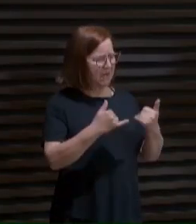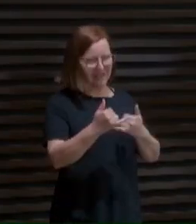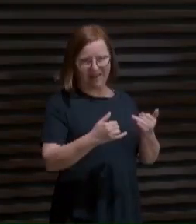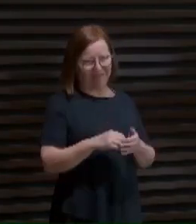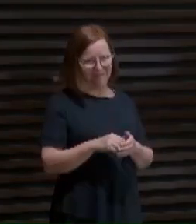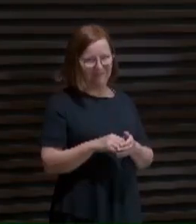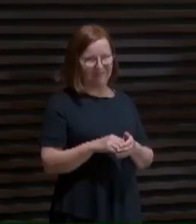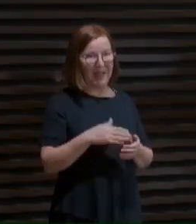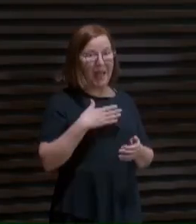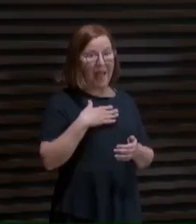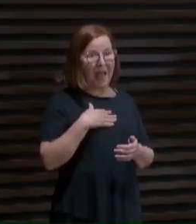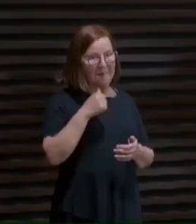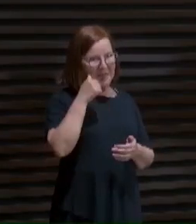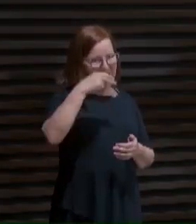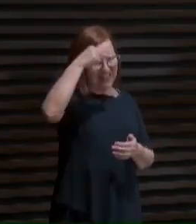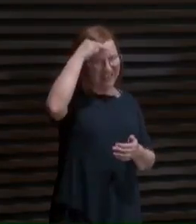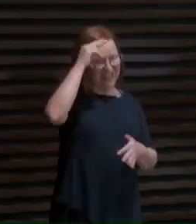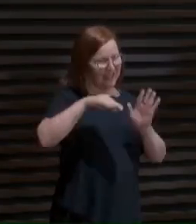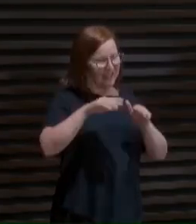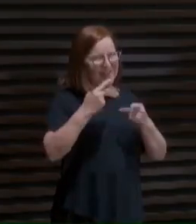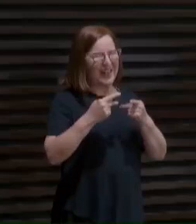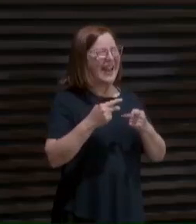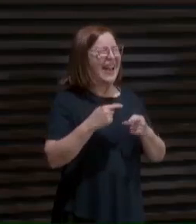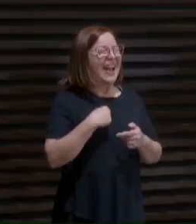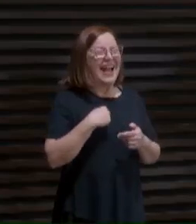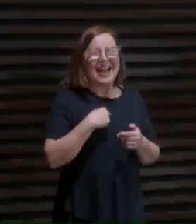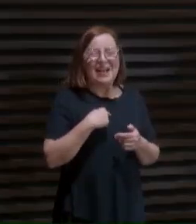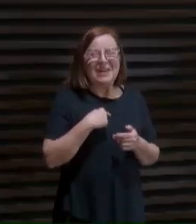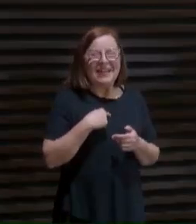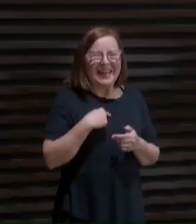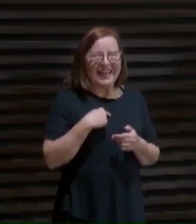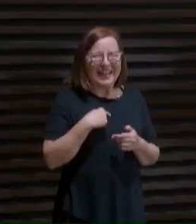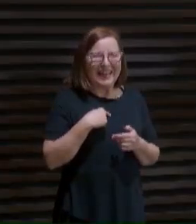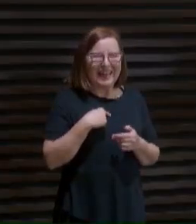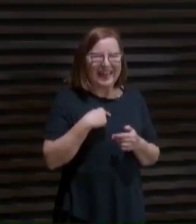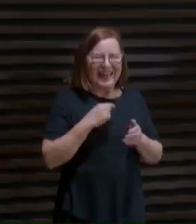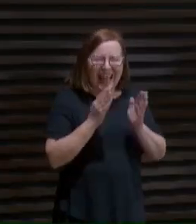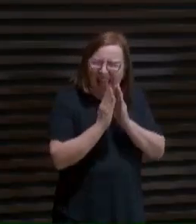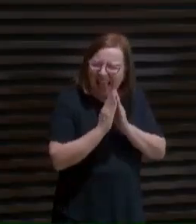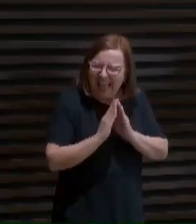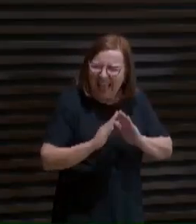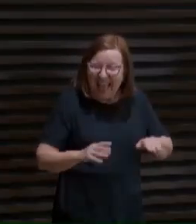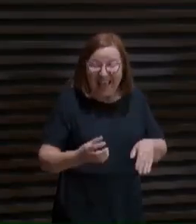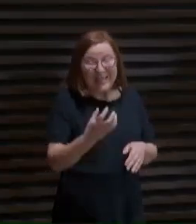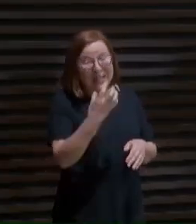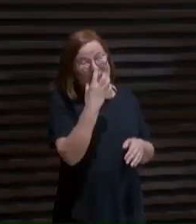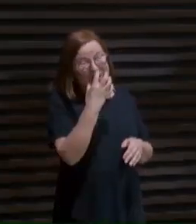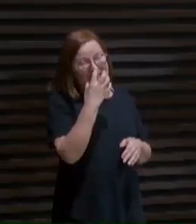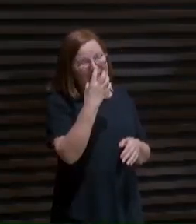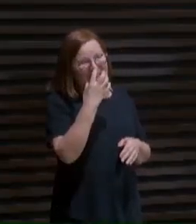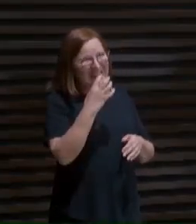A minha netinha às vezes diz assim: eu adoro os cachorrinhos lá do, como é que